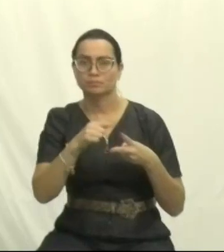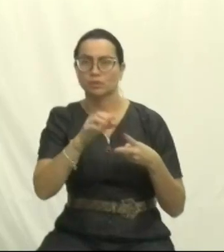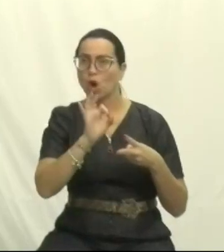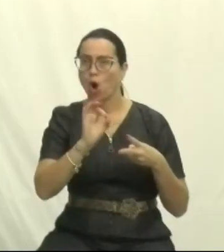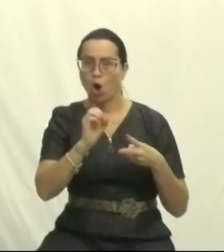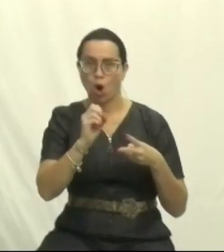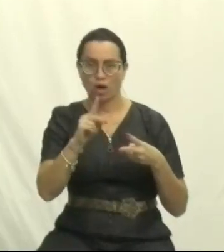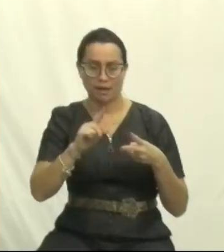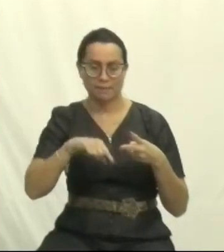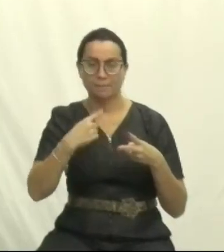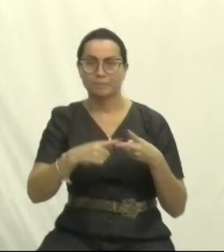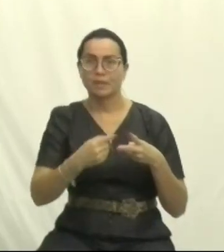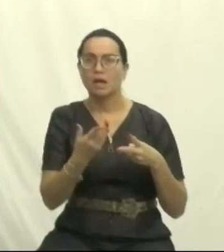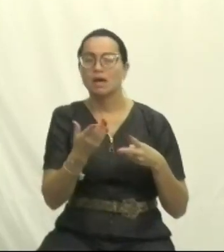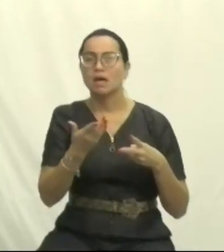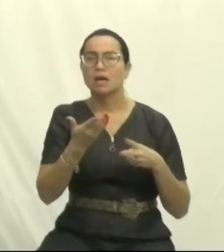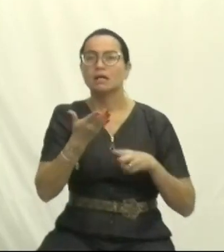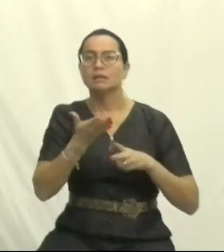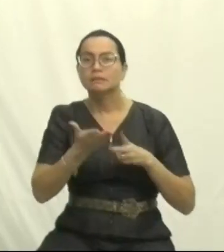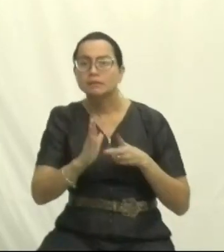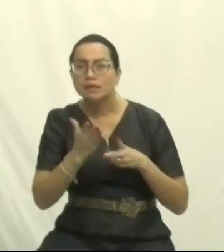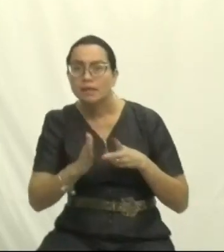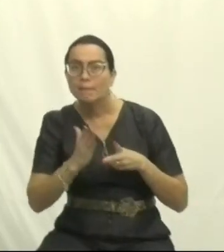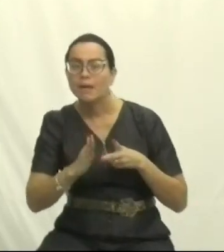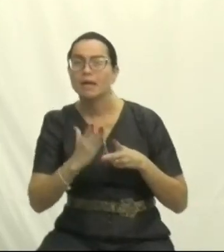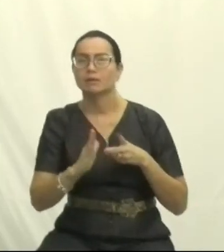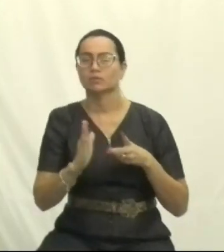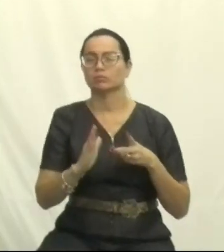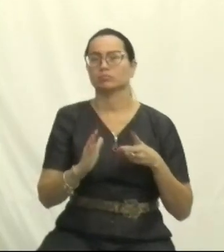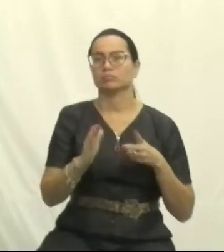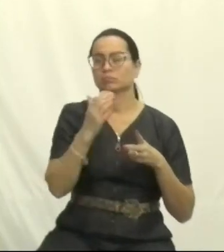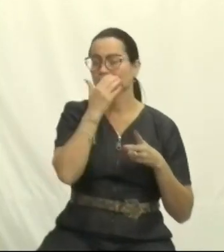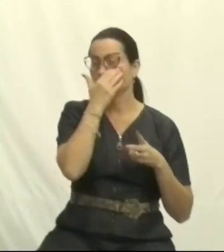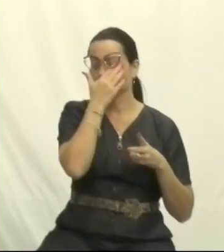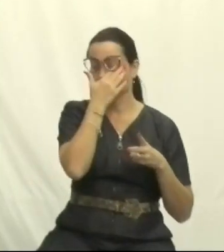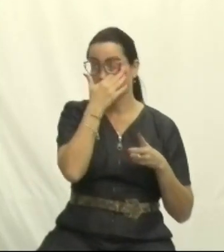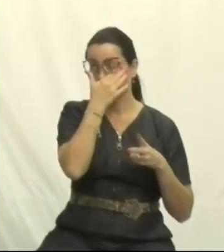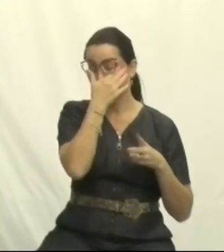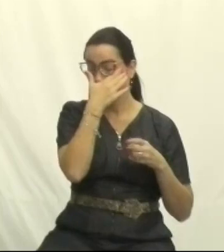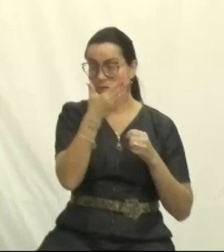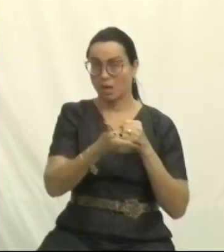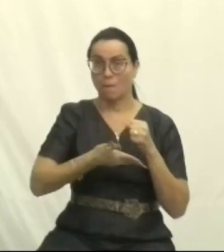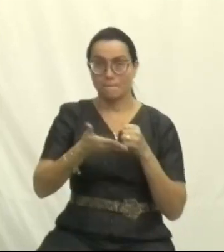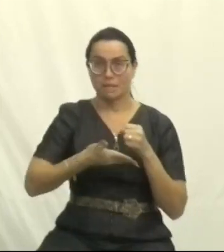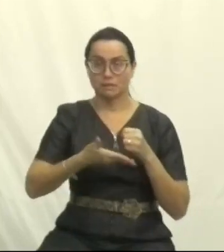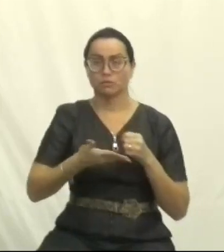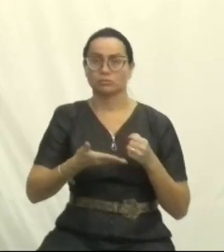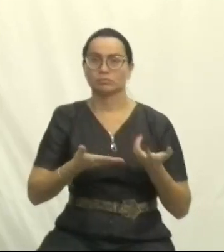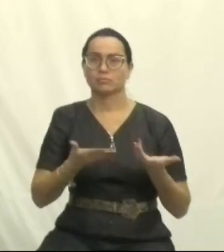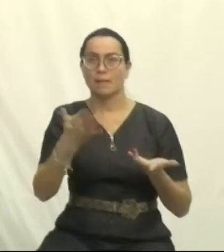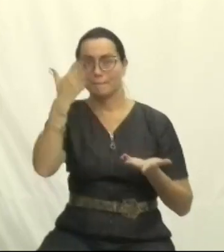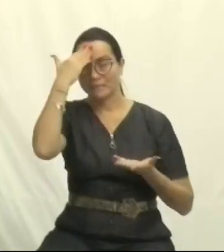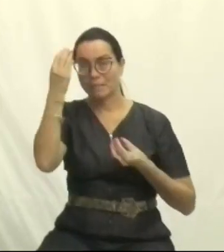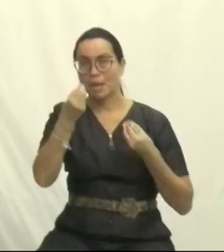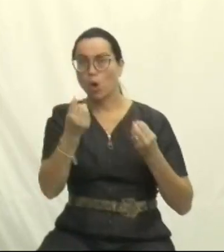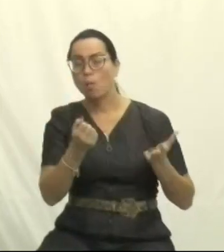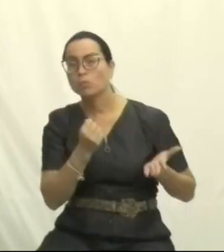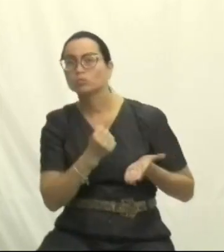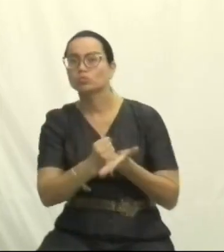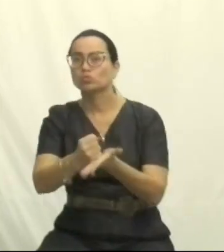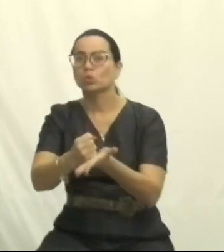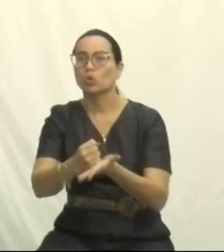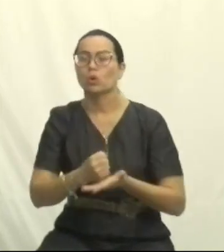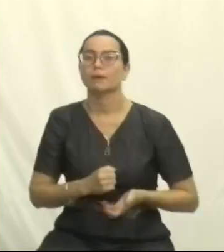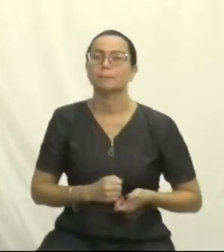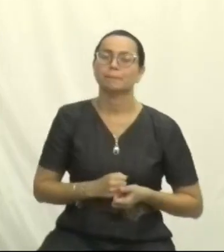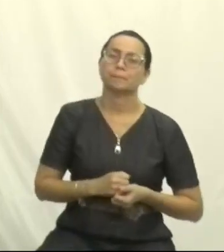por um processo de treinamento que nós chamamos de TBAI, que é o treinamento básico de emergências. Então, ele vai fazer treinamento para